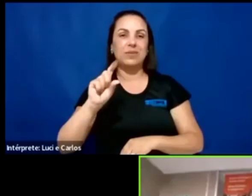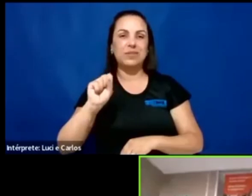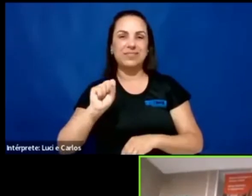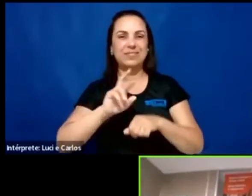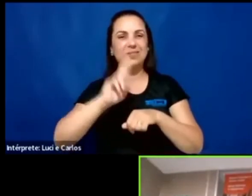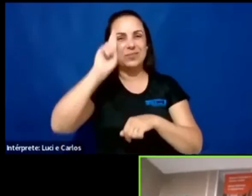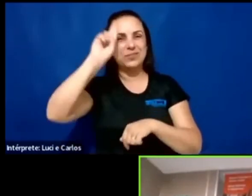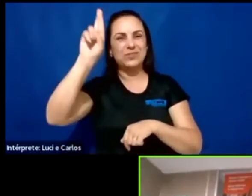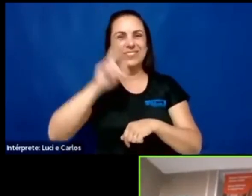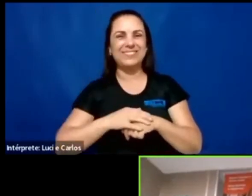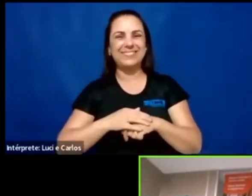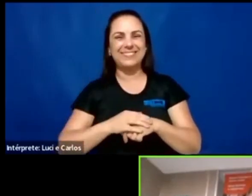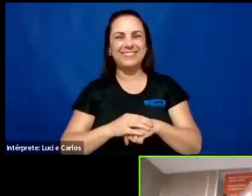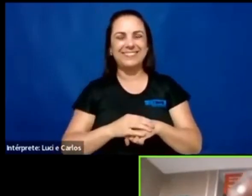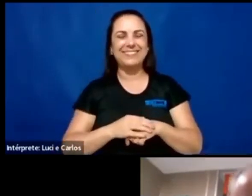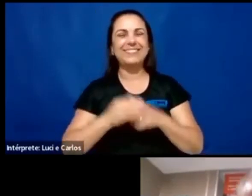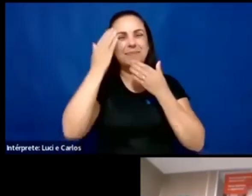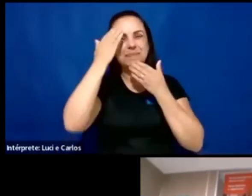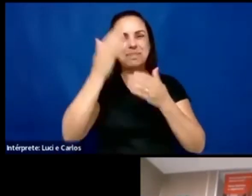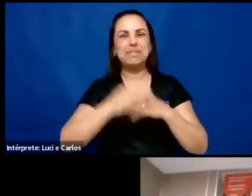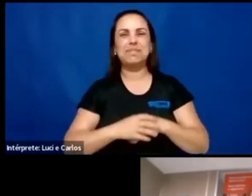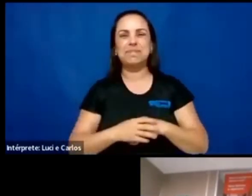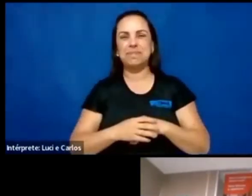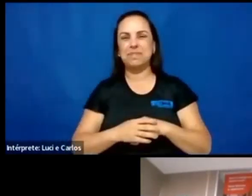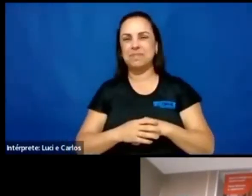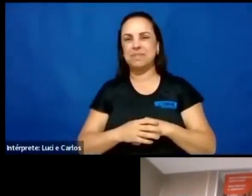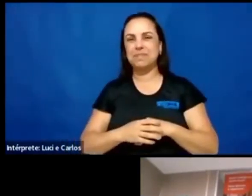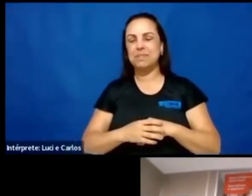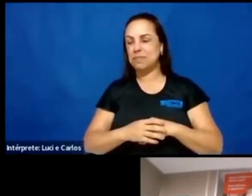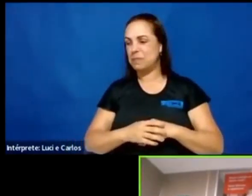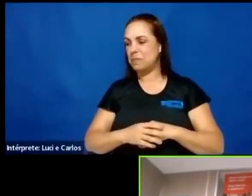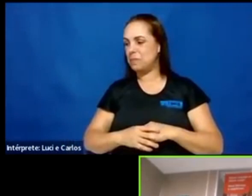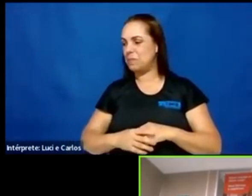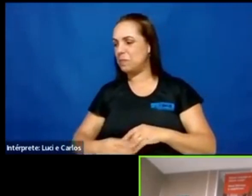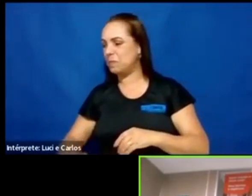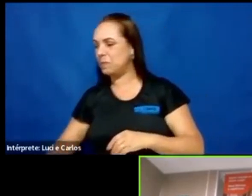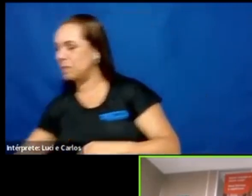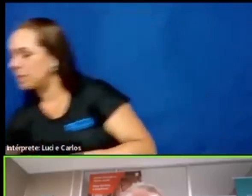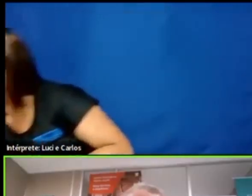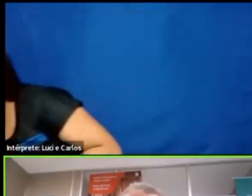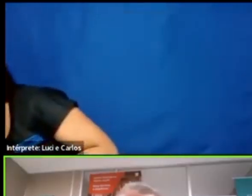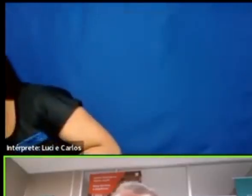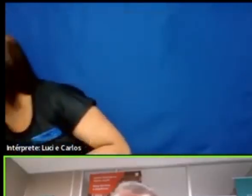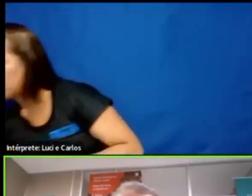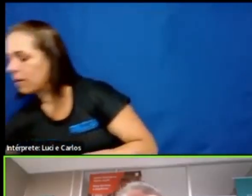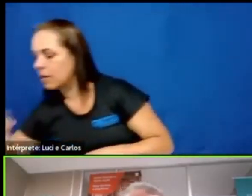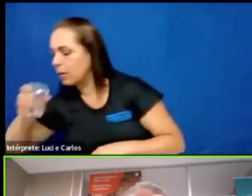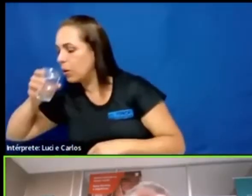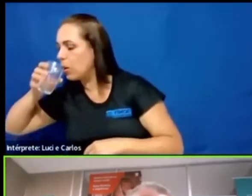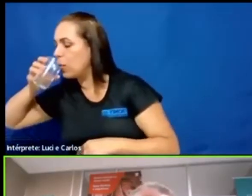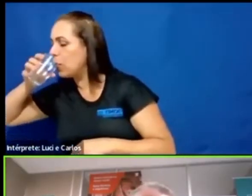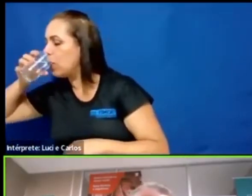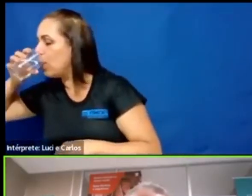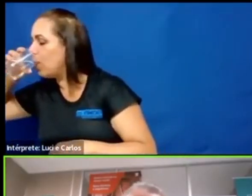Obrigado aí, Sunai. Tudo bom? Tudo jóia. O Orlando vai falar mais sobre nós aí. Vamos lá, Orlando. Ver o que você vai mostrar